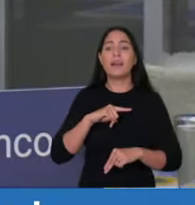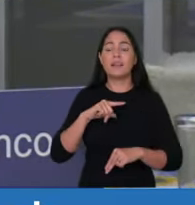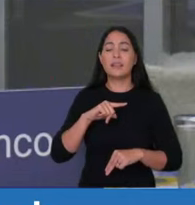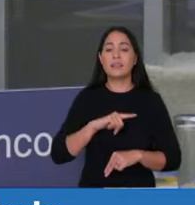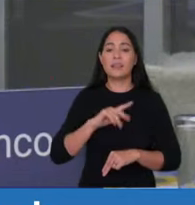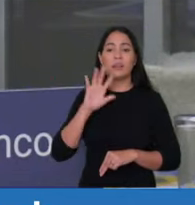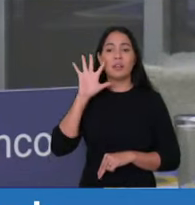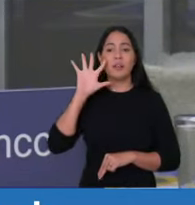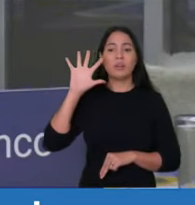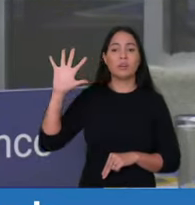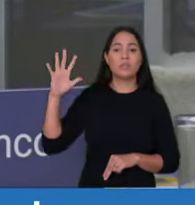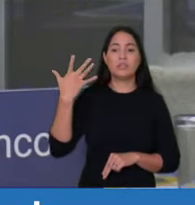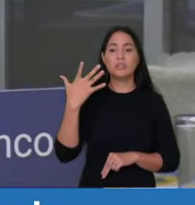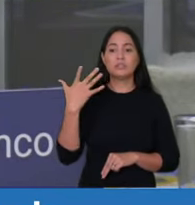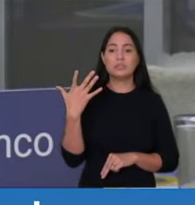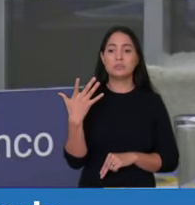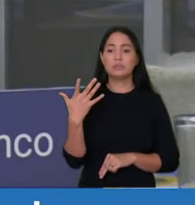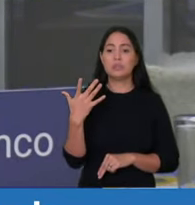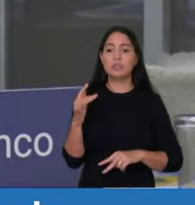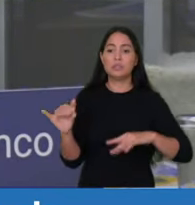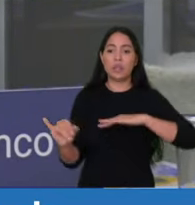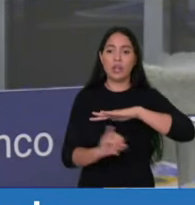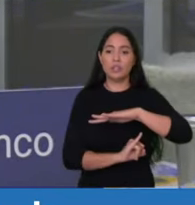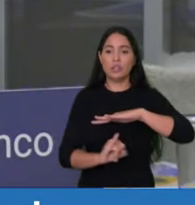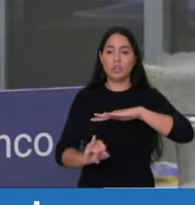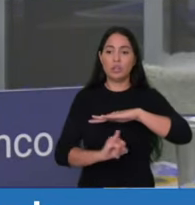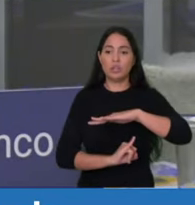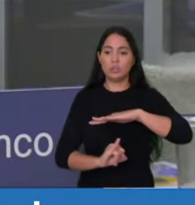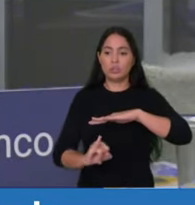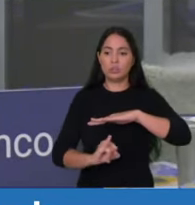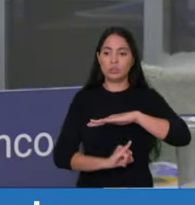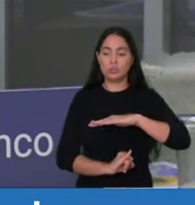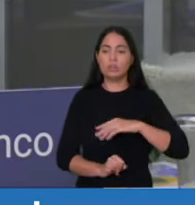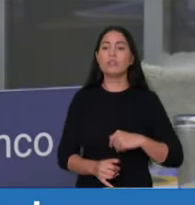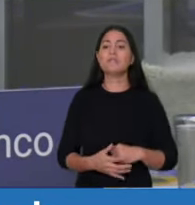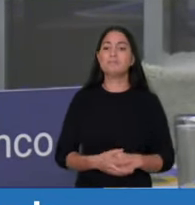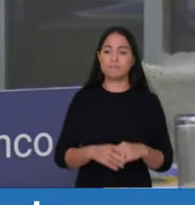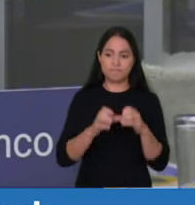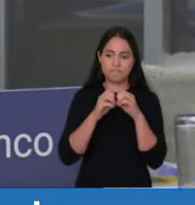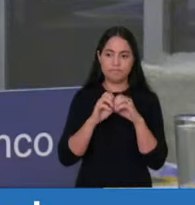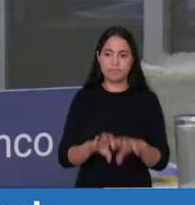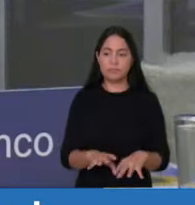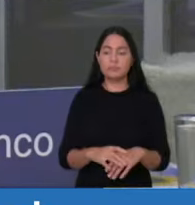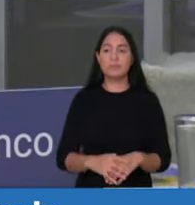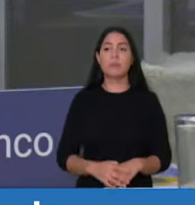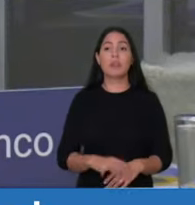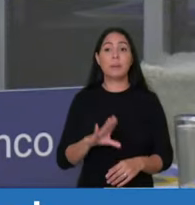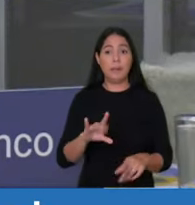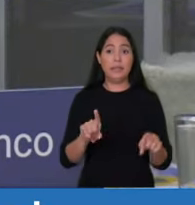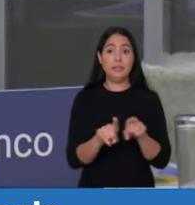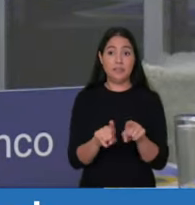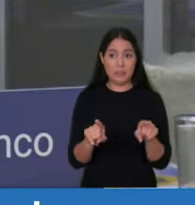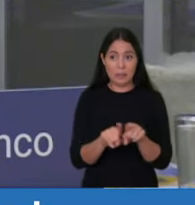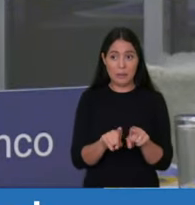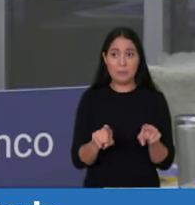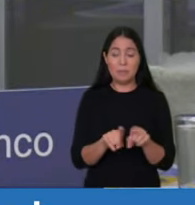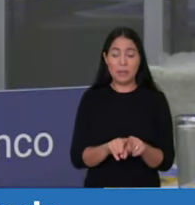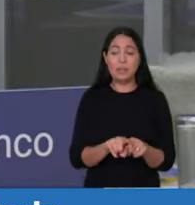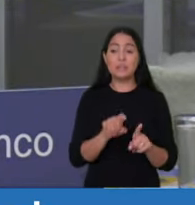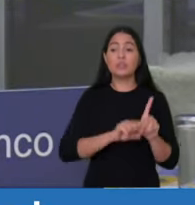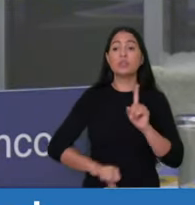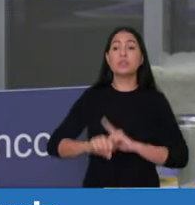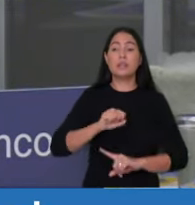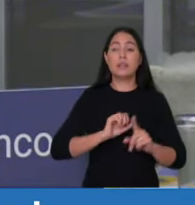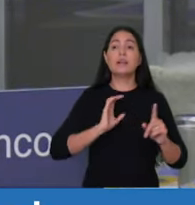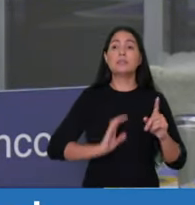degradação institucional e degradação, eu vou mais além, civilizatória da